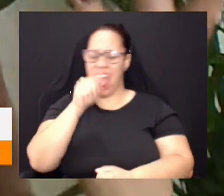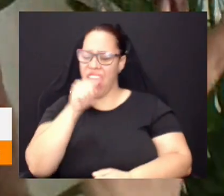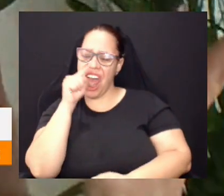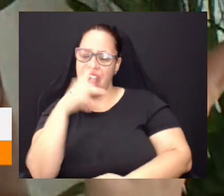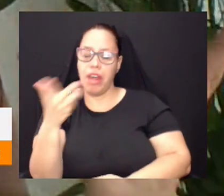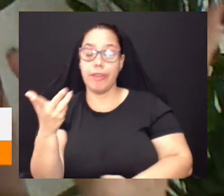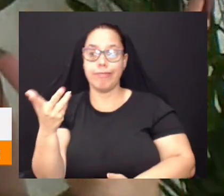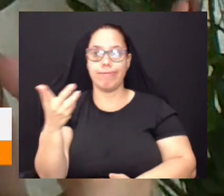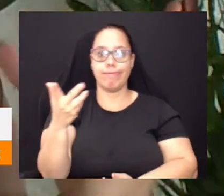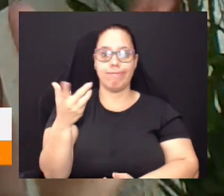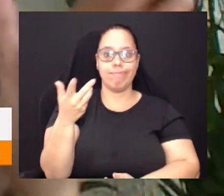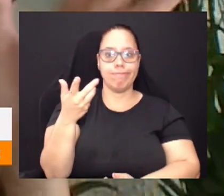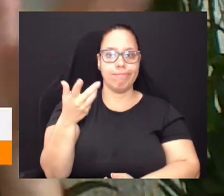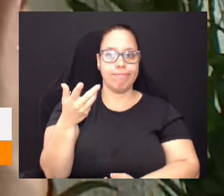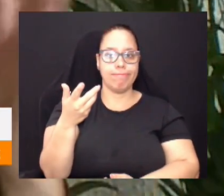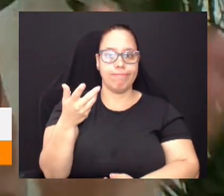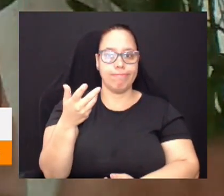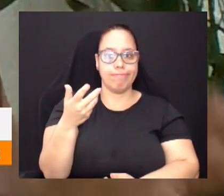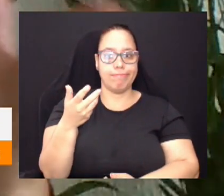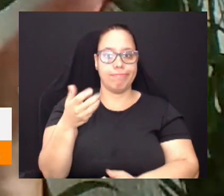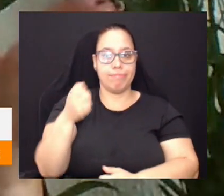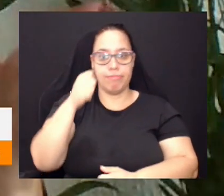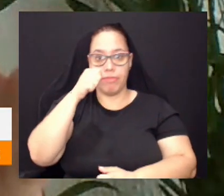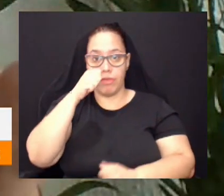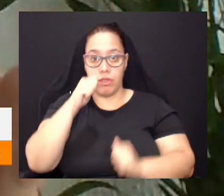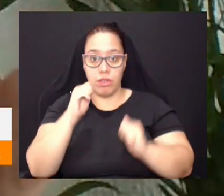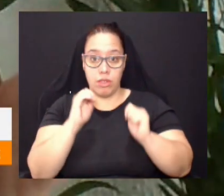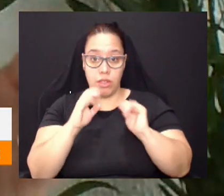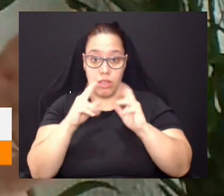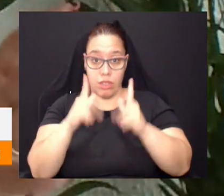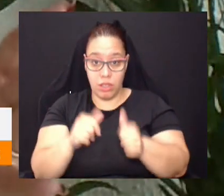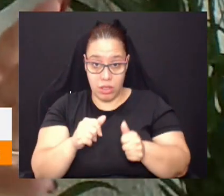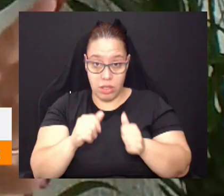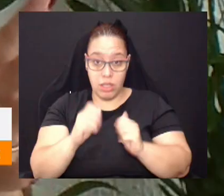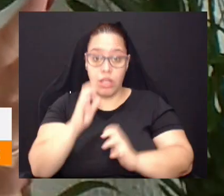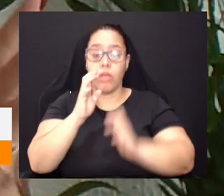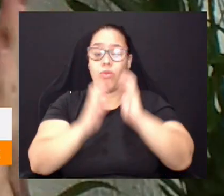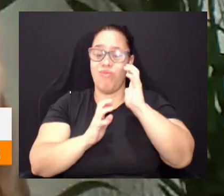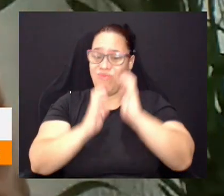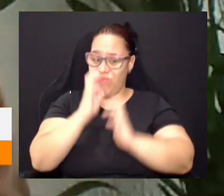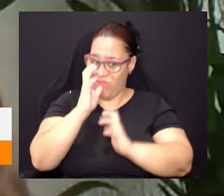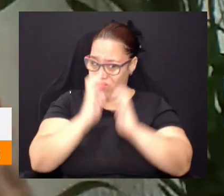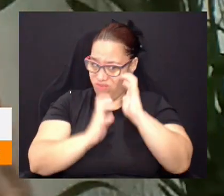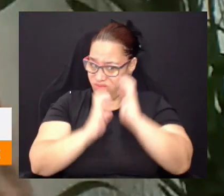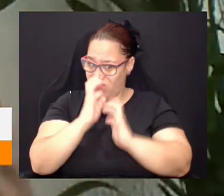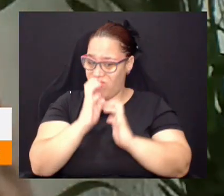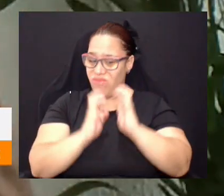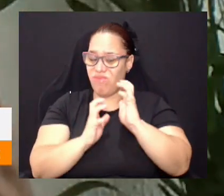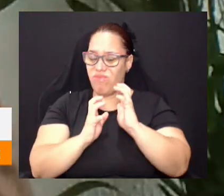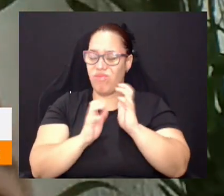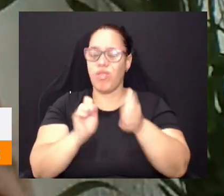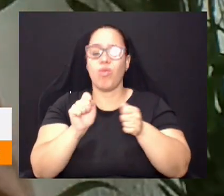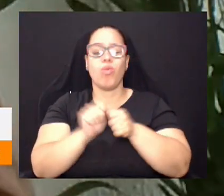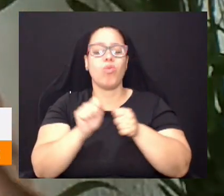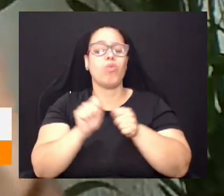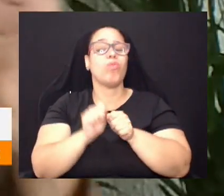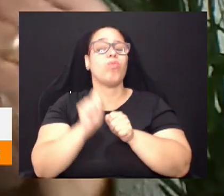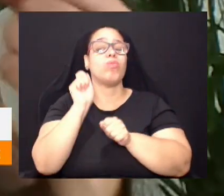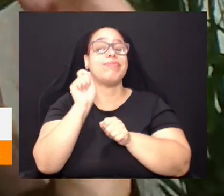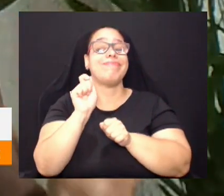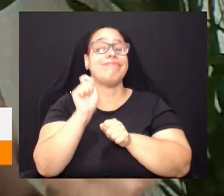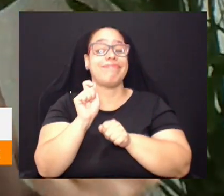essa generalização, quando há um conflito, faz com que haja